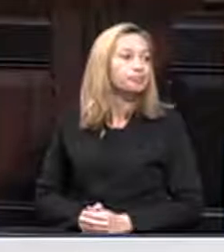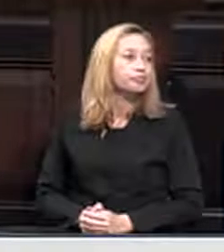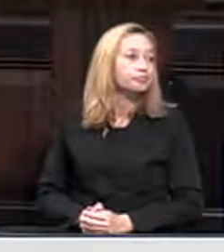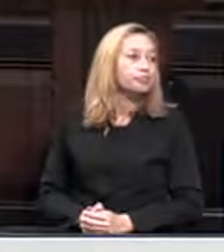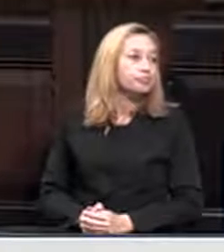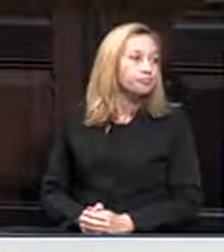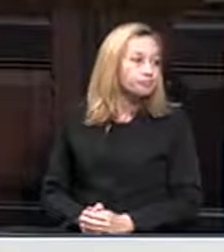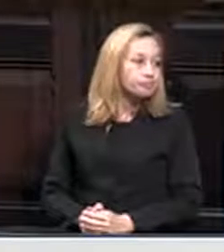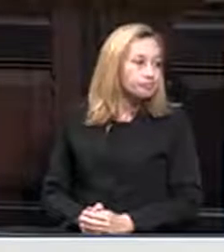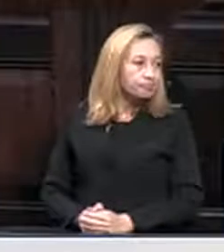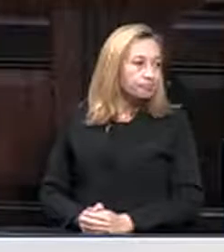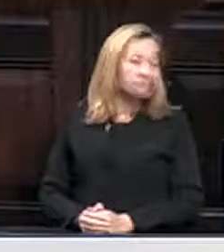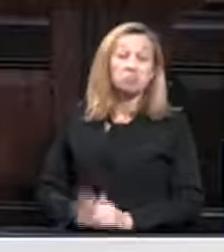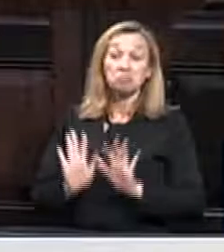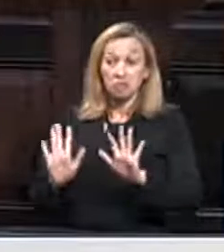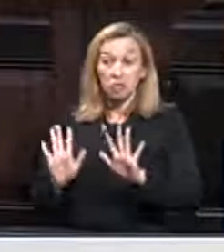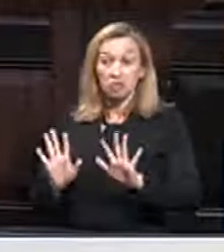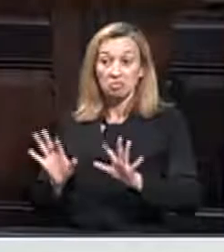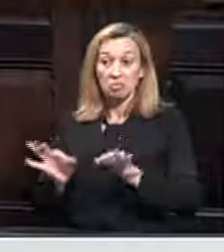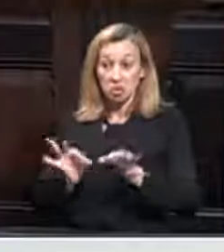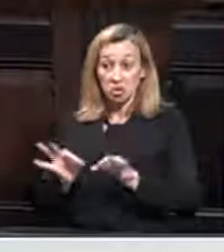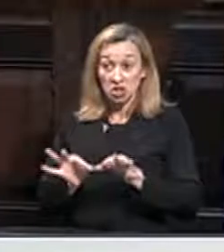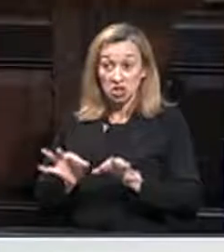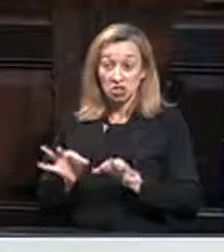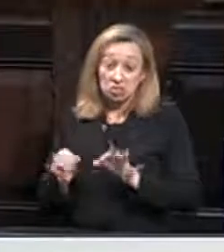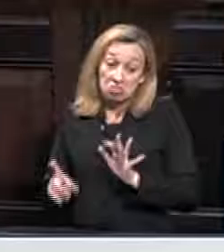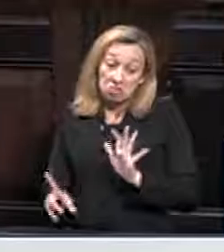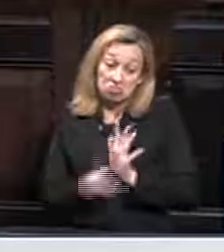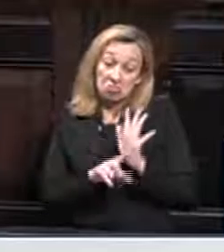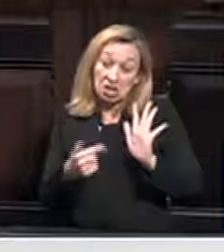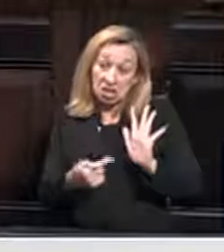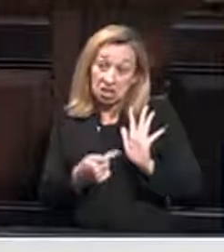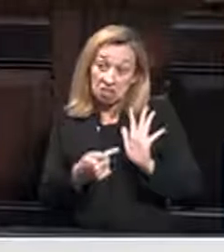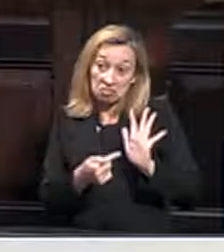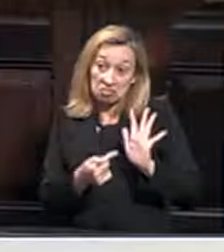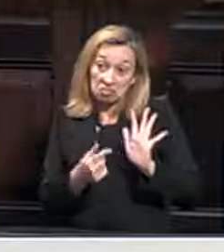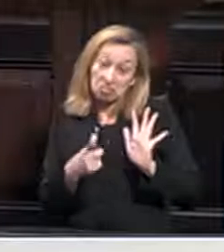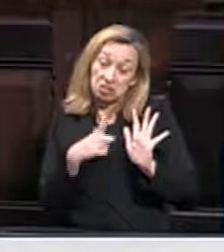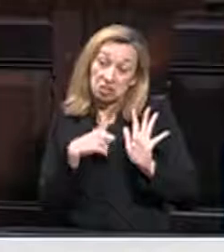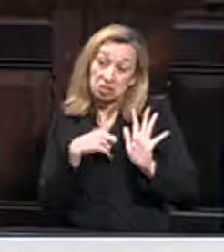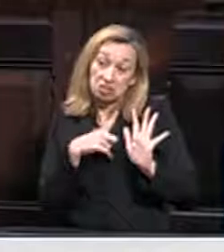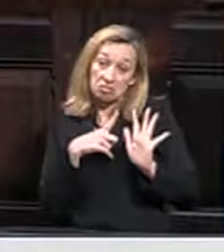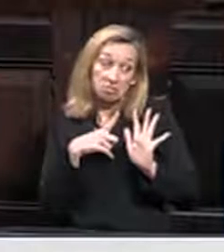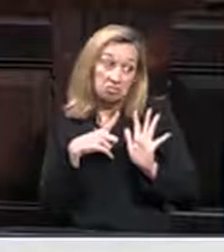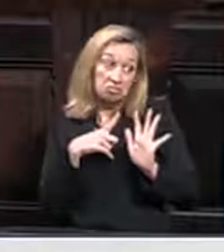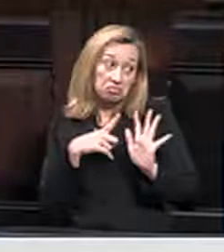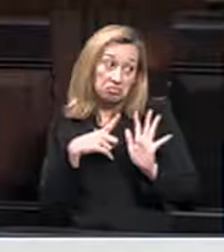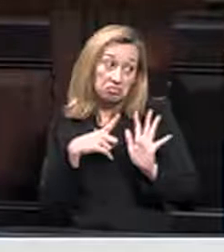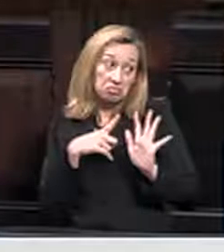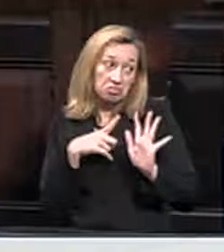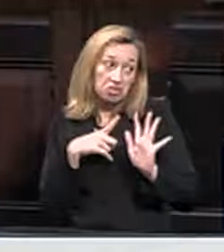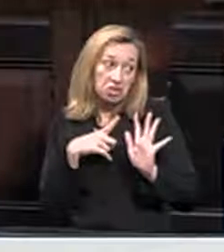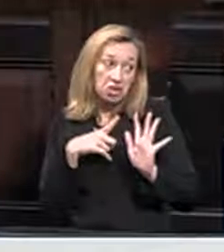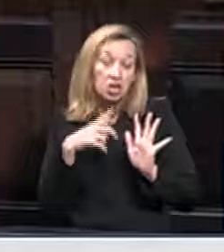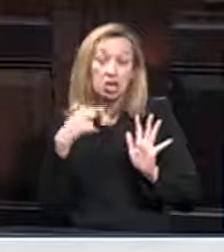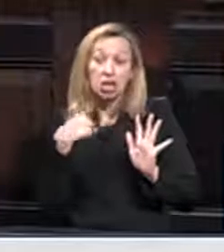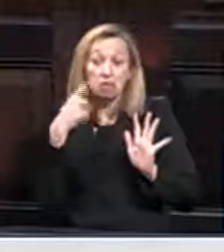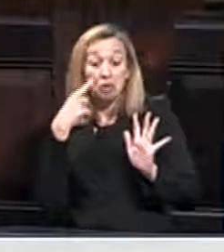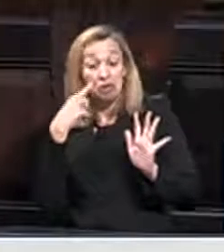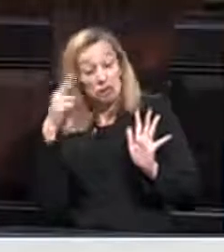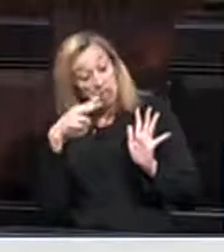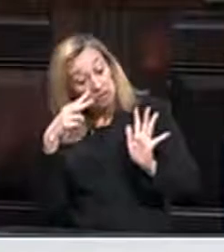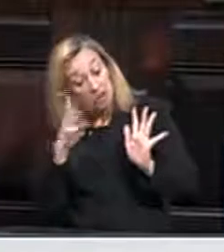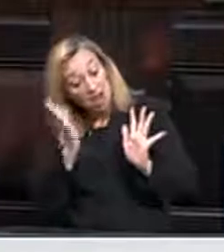dizer, não é projeto, isso daqui é uma lei que existe e o que está vindo agora é exatamente